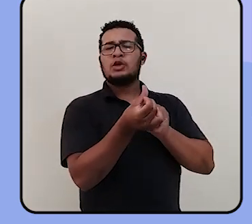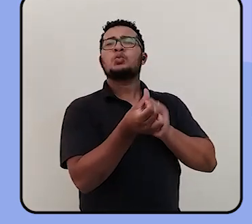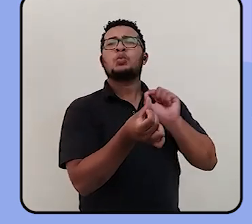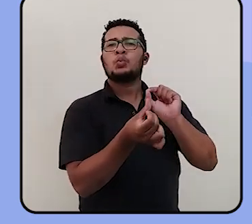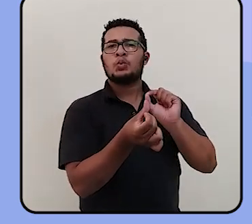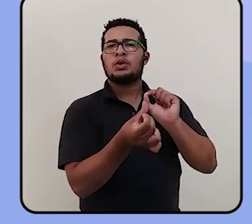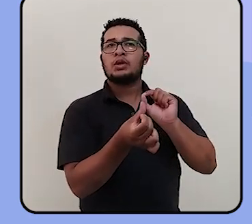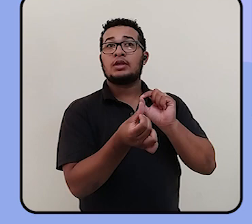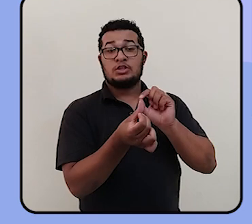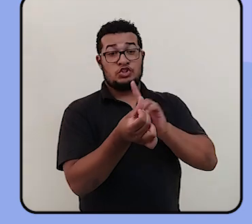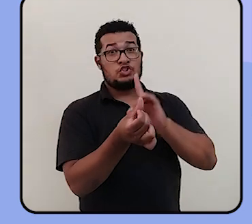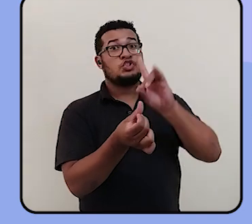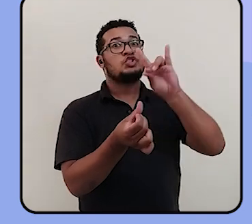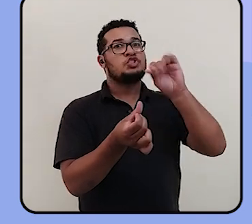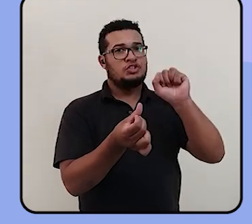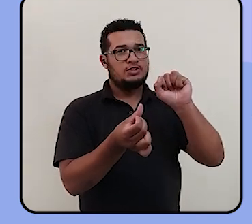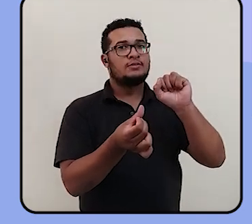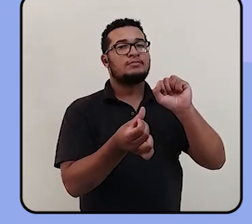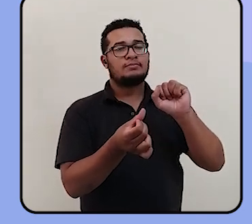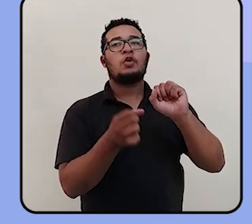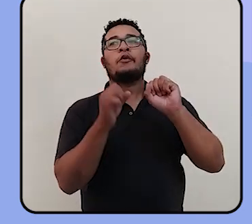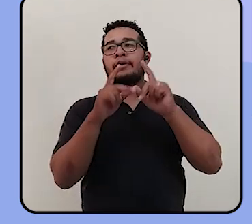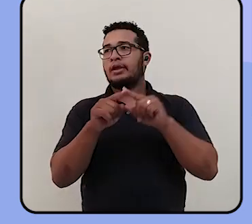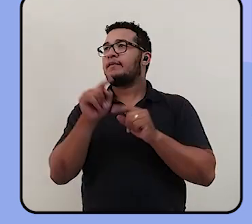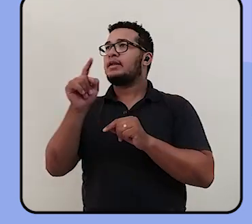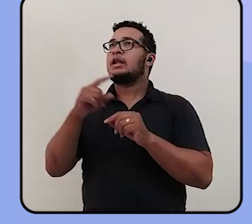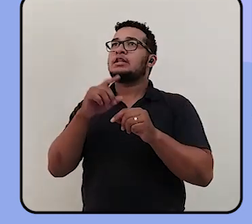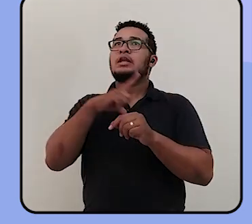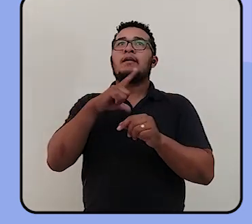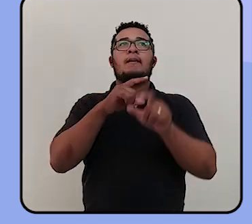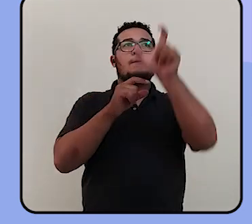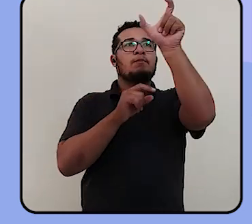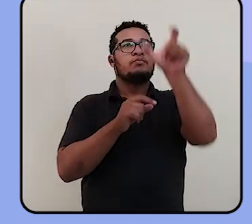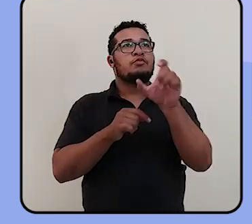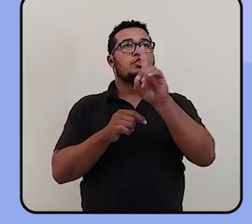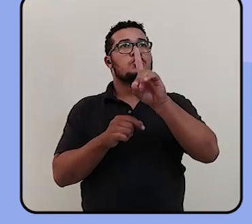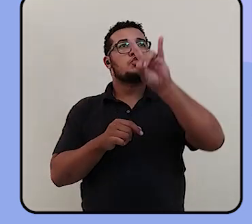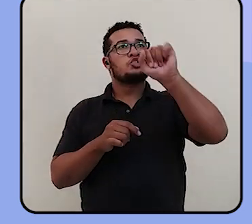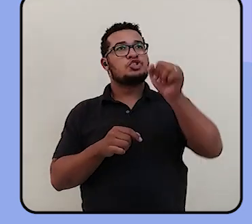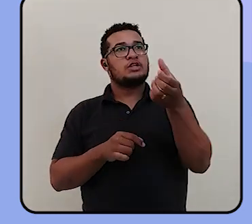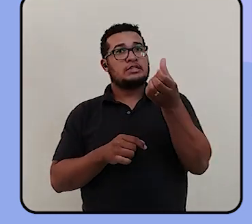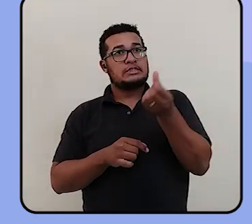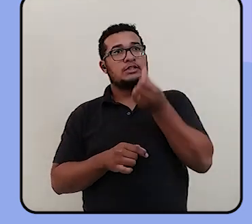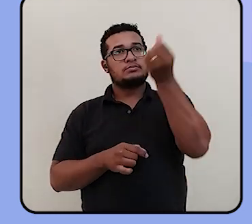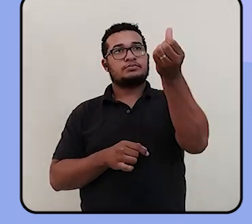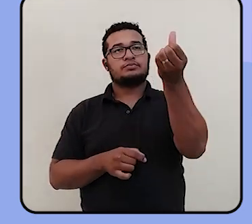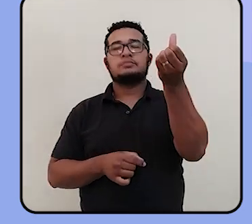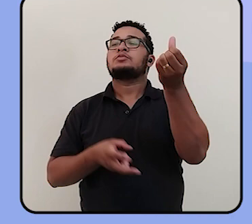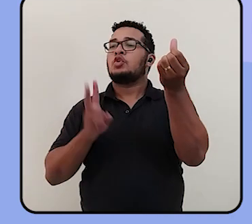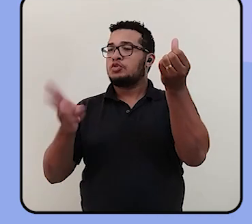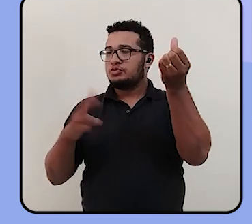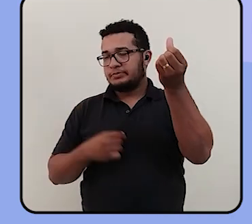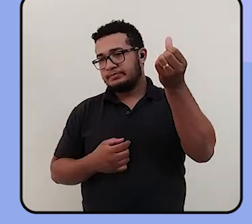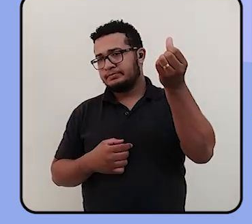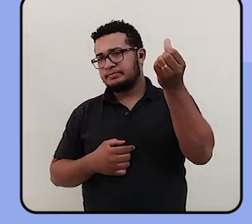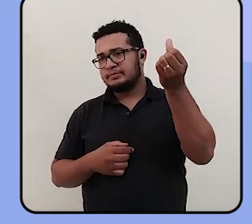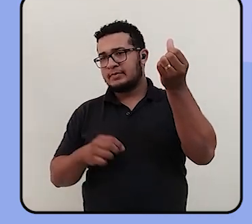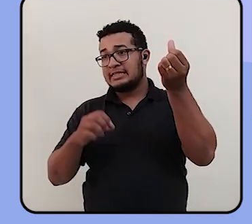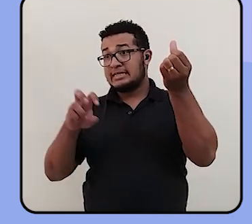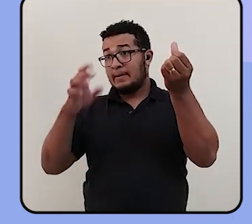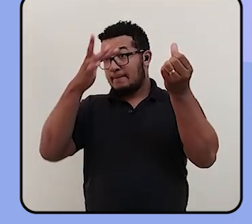6 o quê? 6 dias? Então você vem lá na coluna de dias e coloca o número 6. Continua a